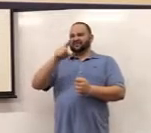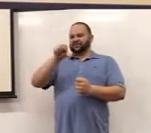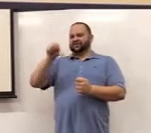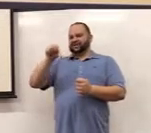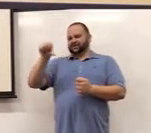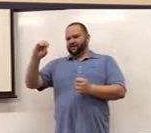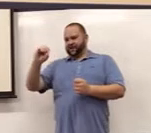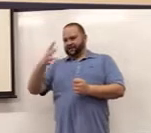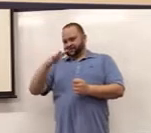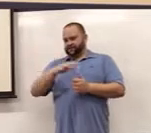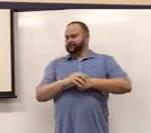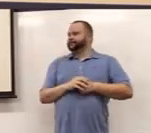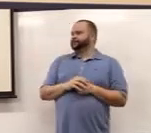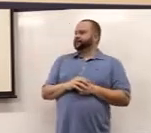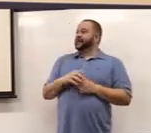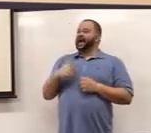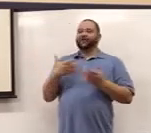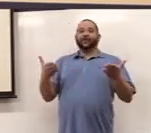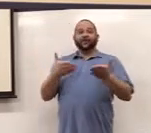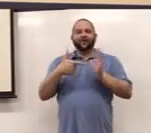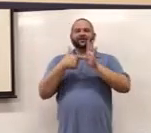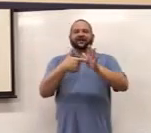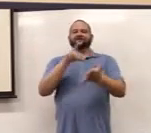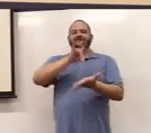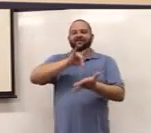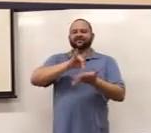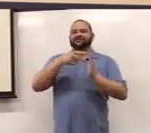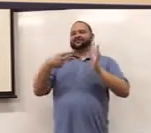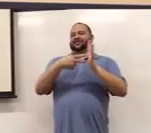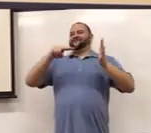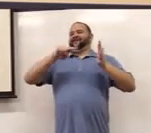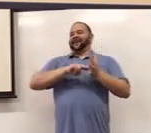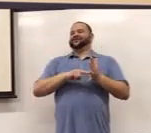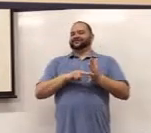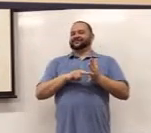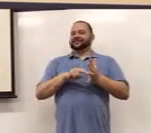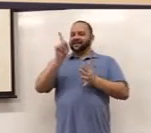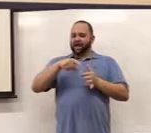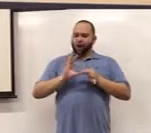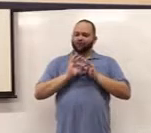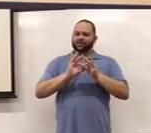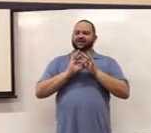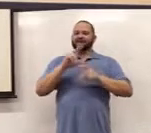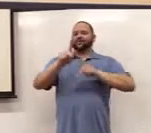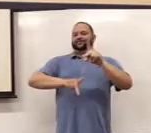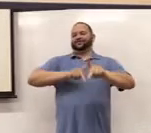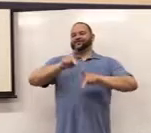né? De união dos povos, de união da humanidade, de irmandade, né? E ele faz a